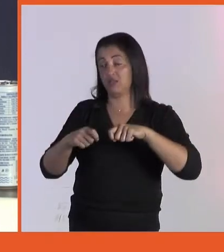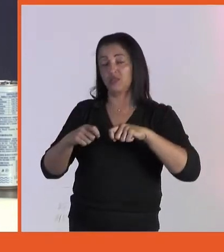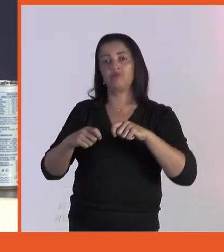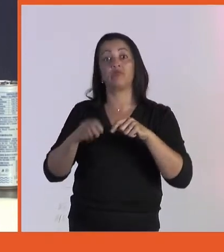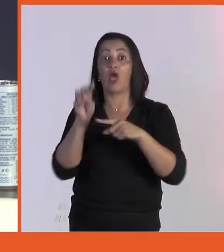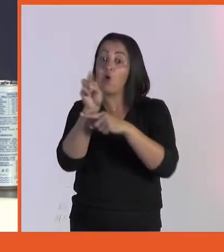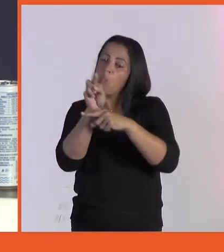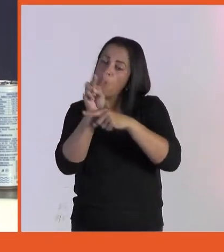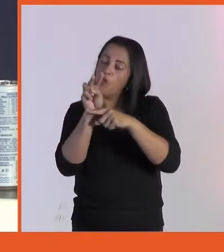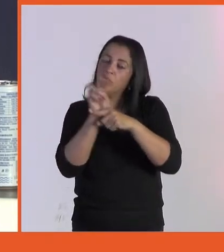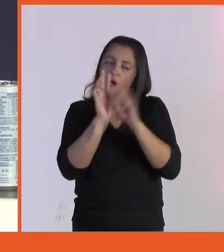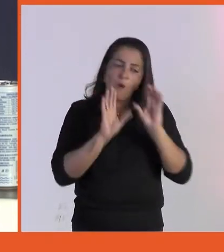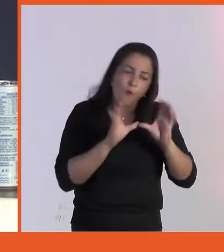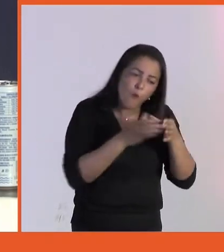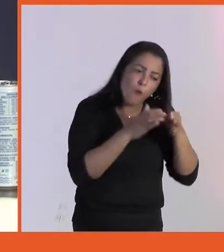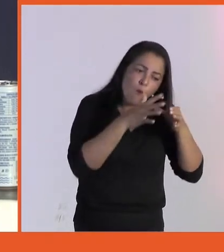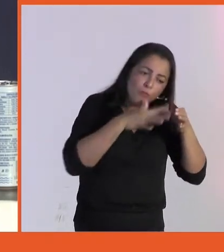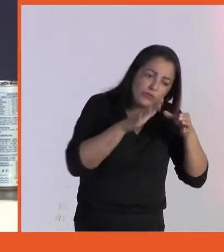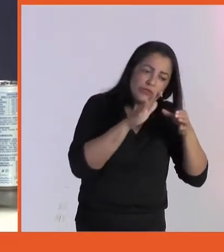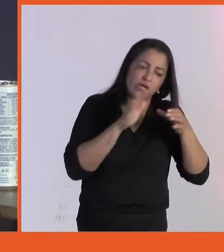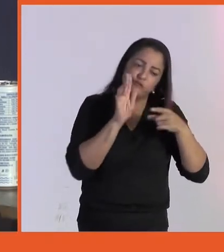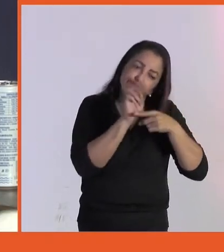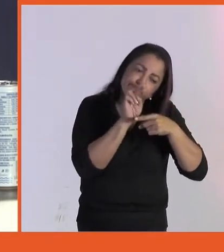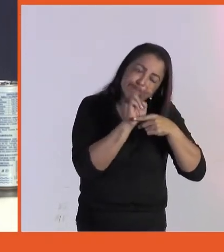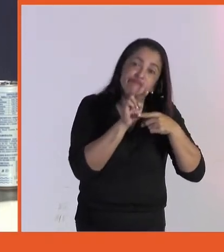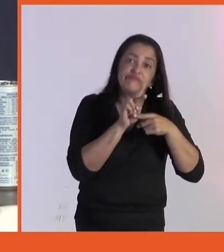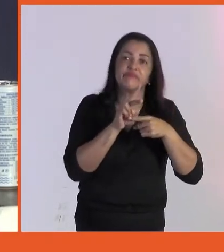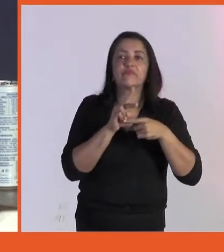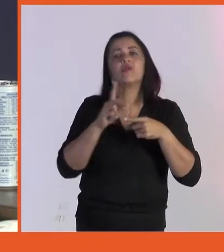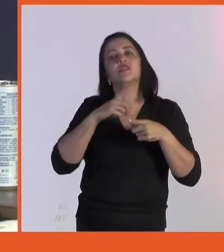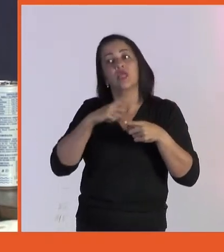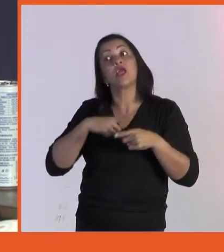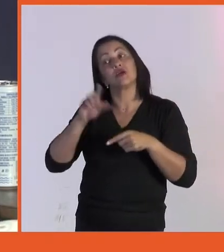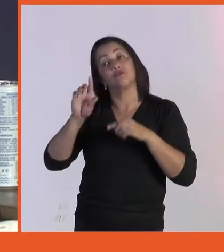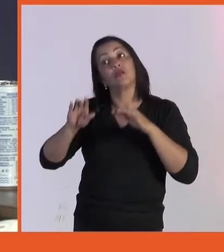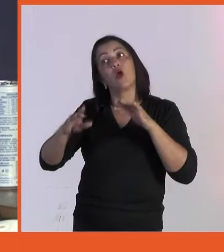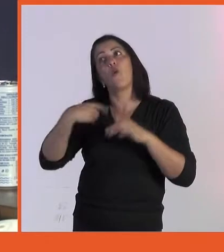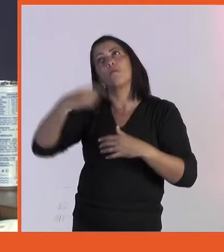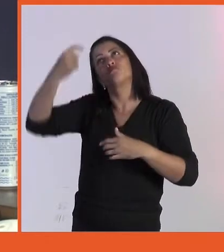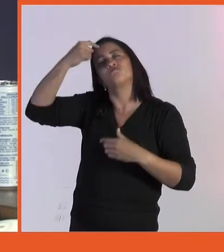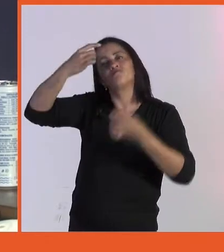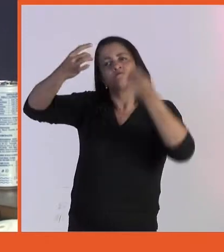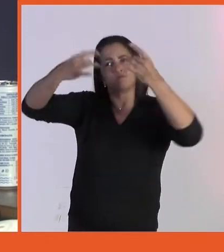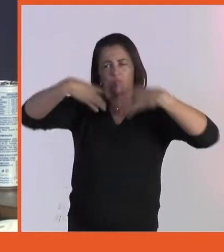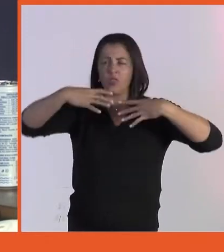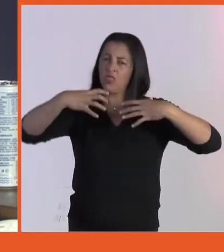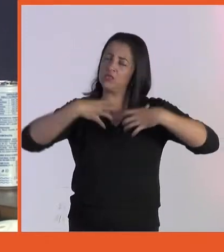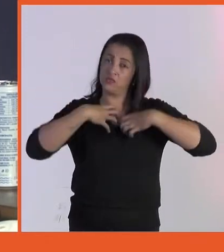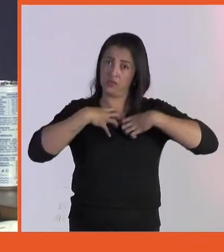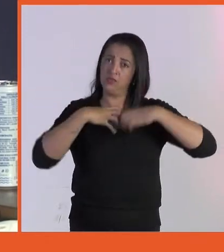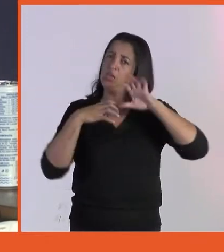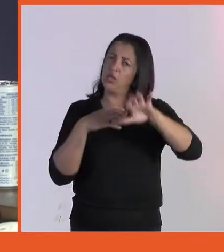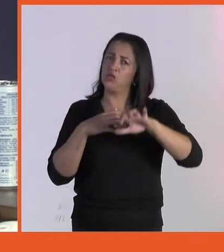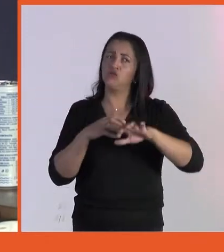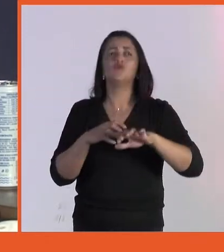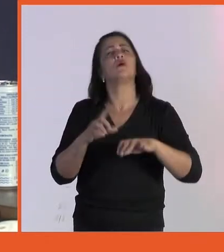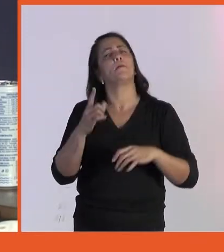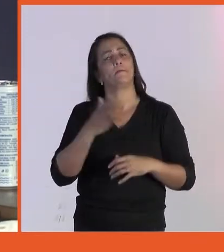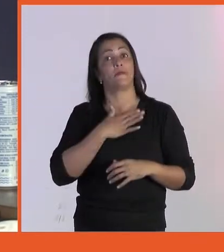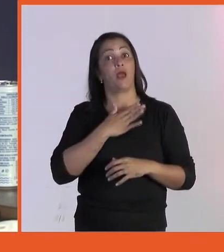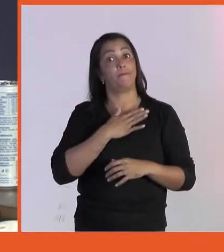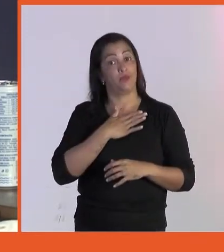zelar para que essa comunidade seja sempre acolhedora. E dentro disso, eu tenho comigo uma, que é, pelo menos para